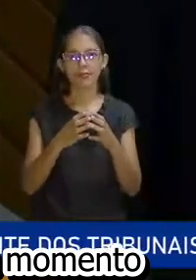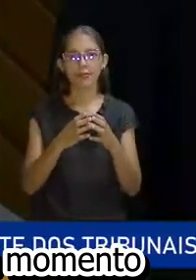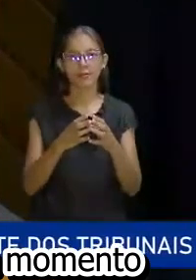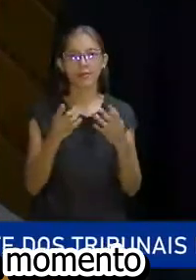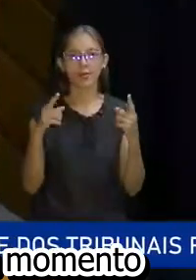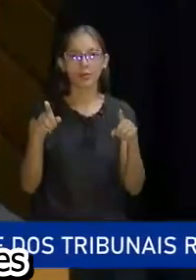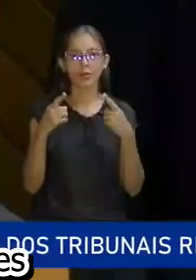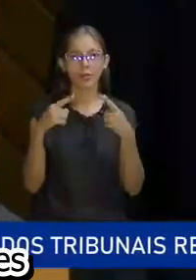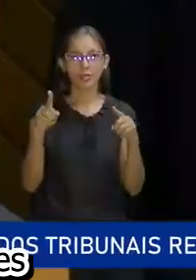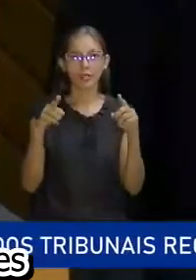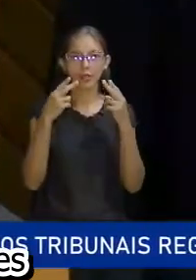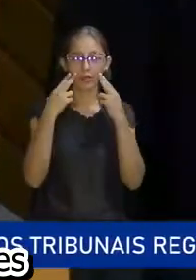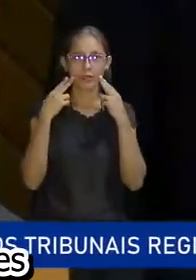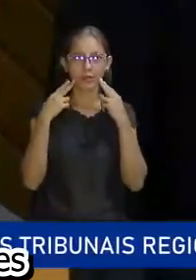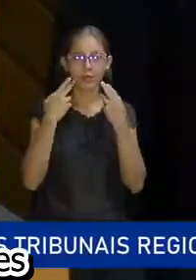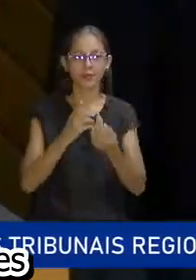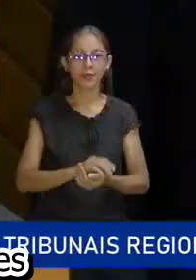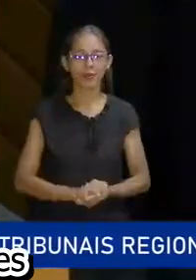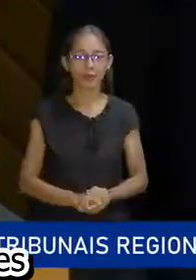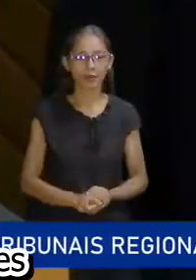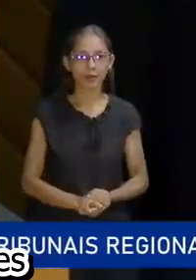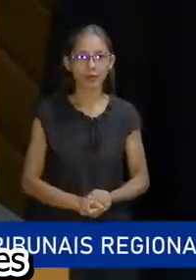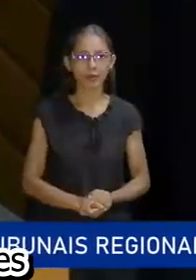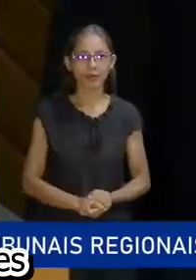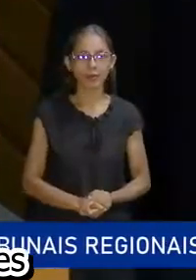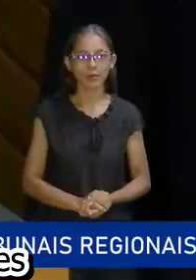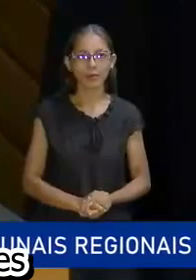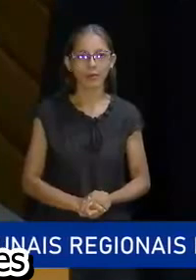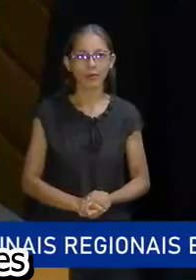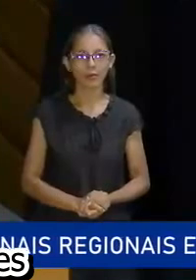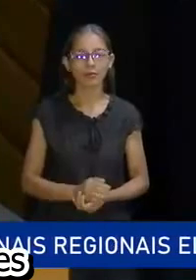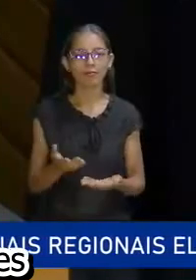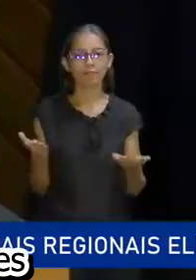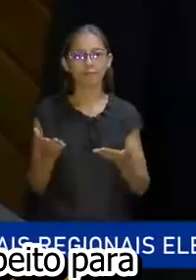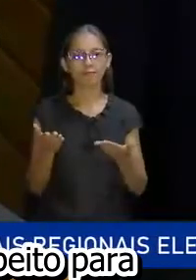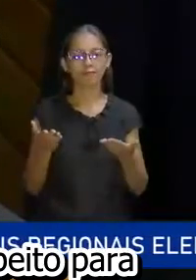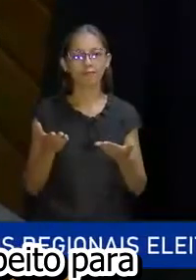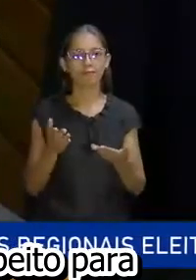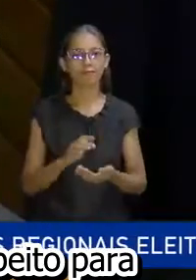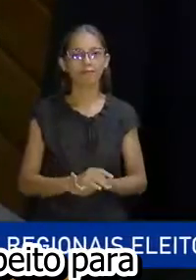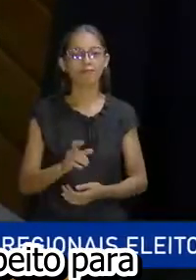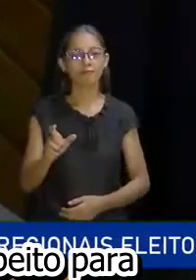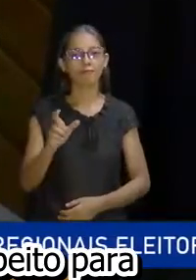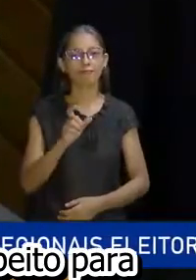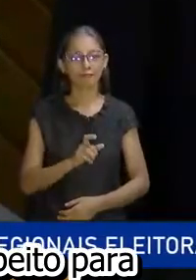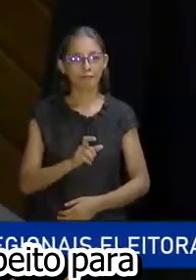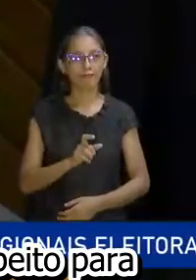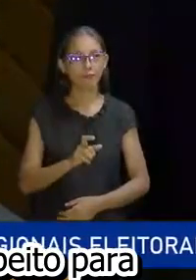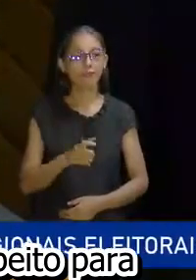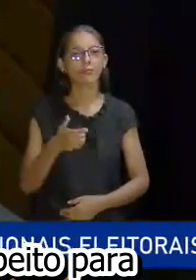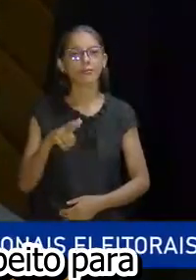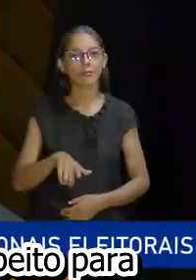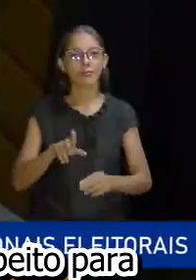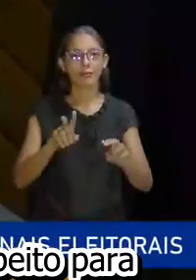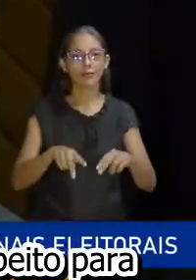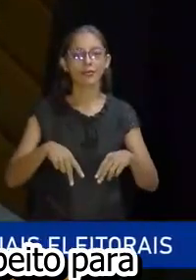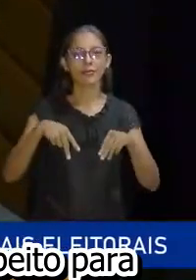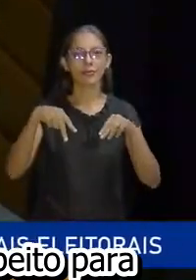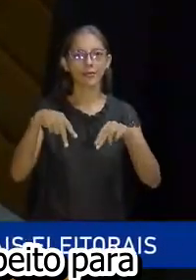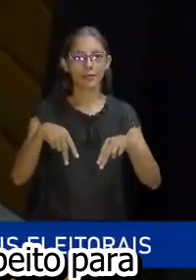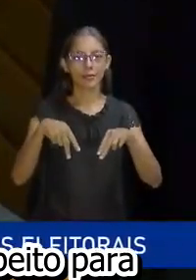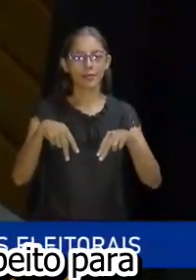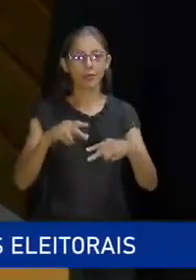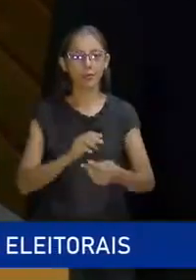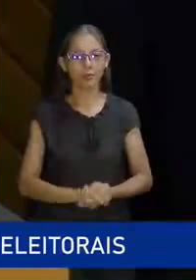este momento especial. E agora, convidamos os nossos presentes para que mais uma vez possam ficar em posição de